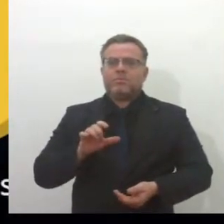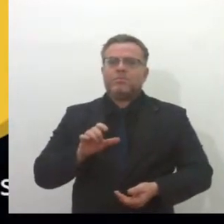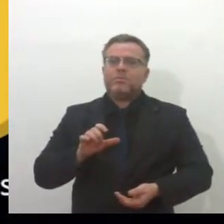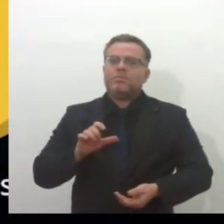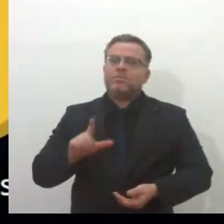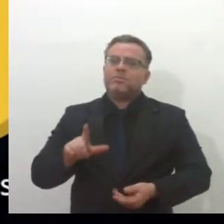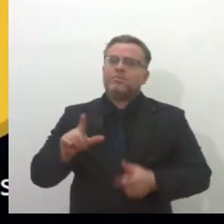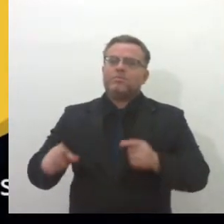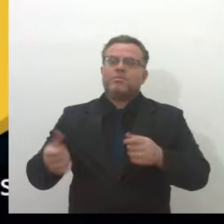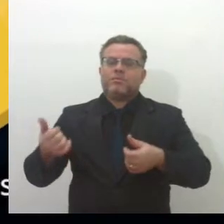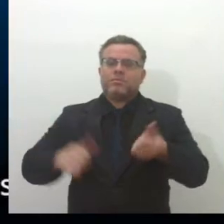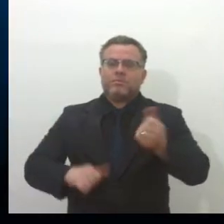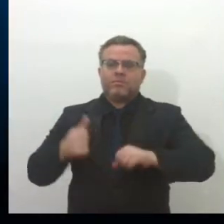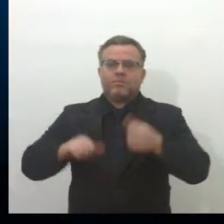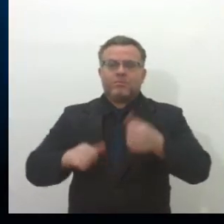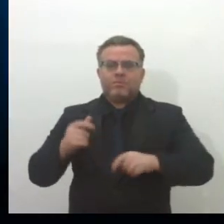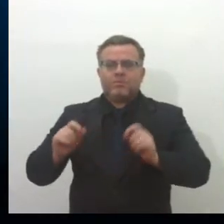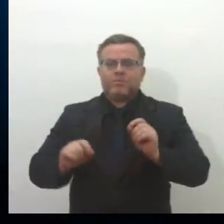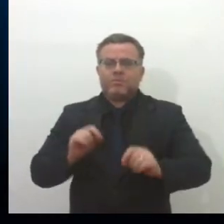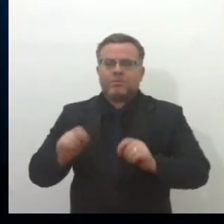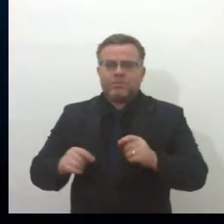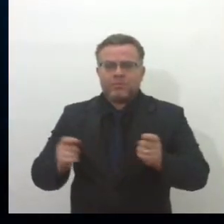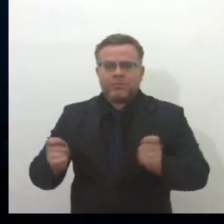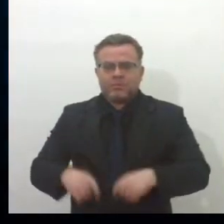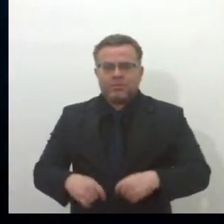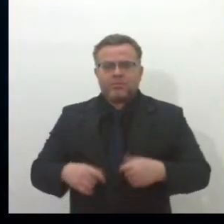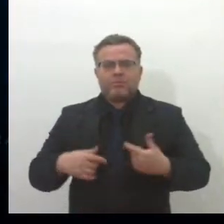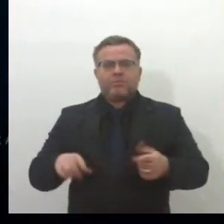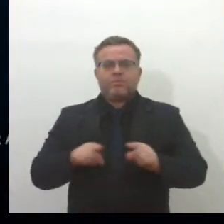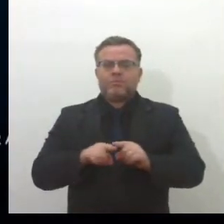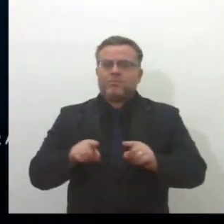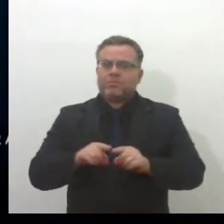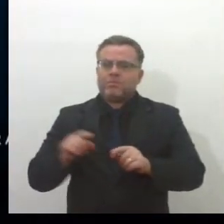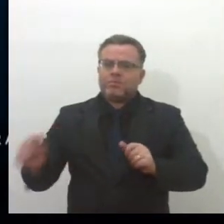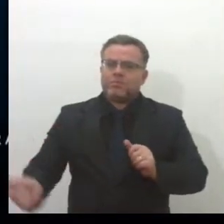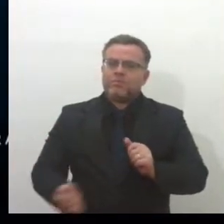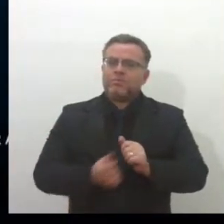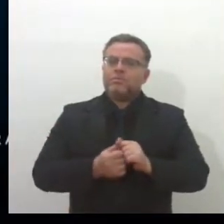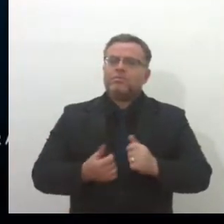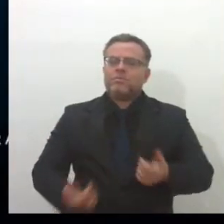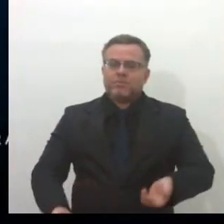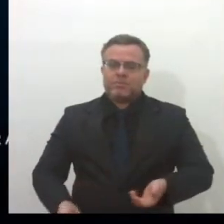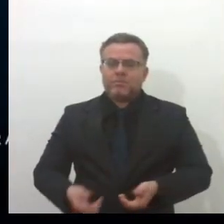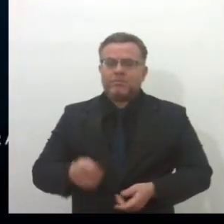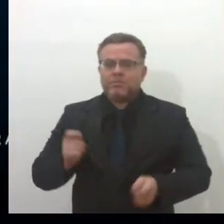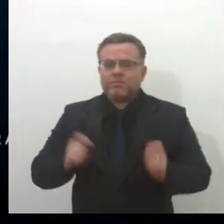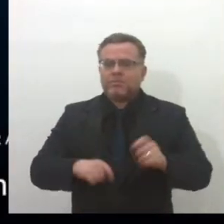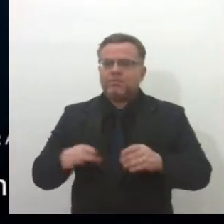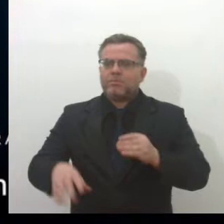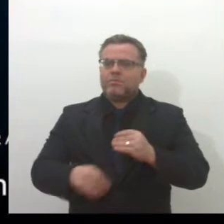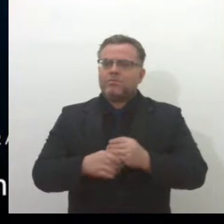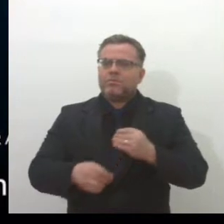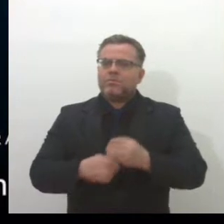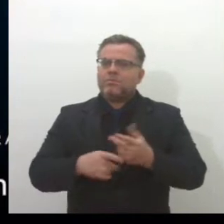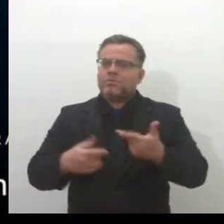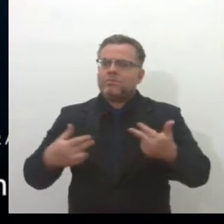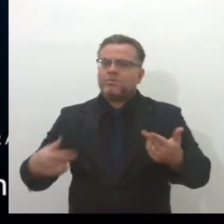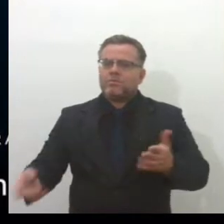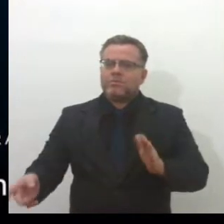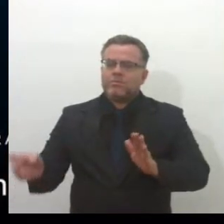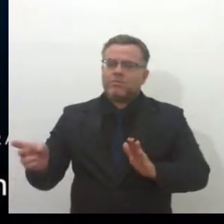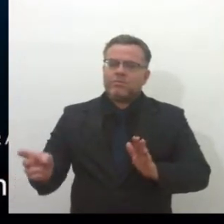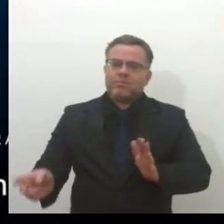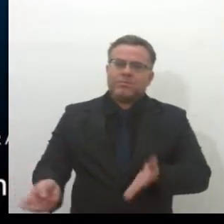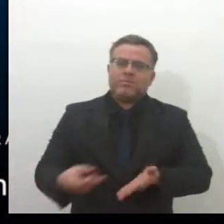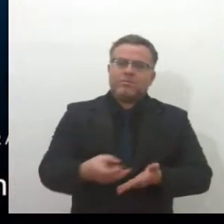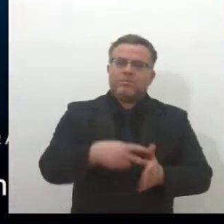tarifa justa para o consumidor. Também fazem parte da conta os encargos setoriais e os tributos. Eles não são criados